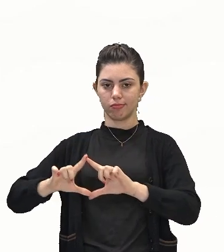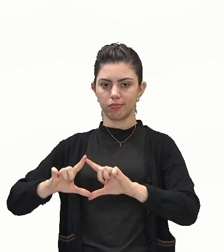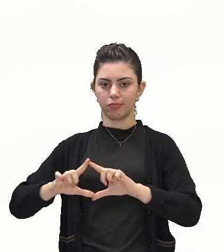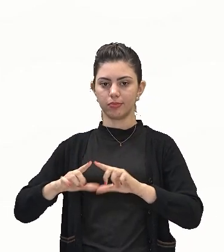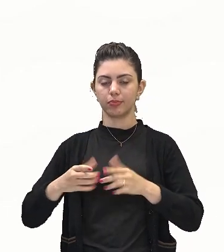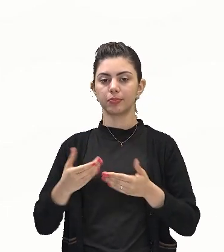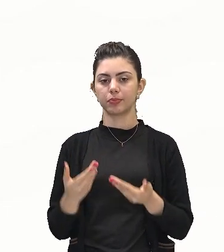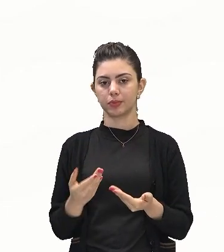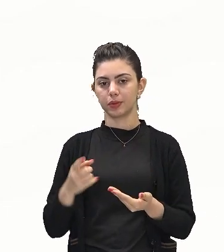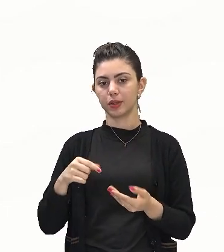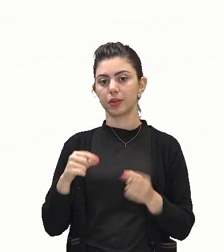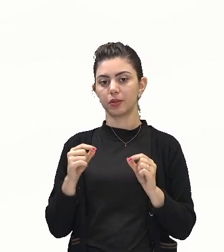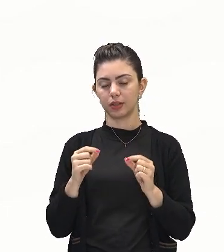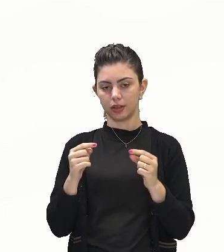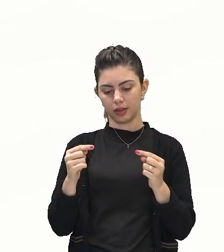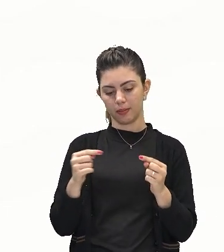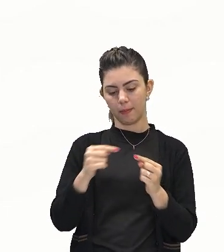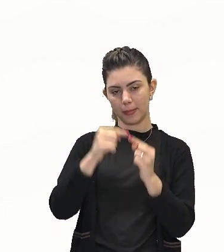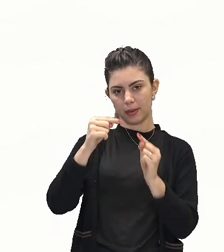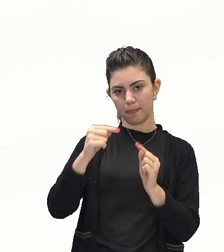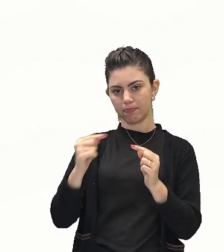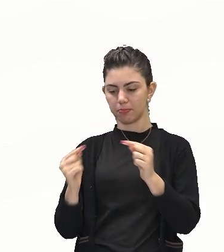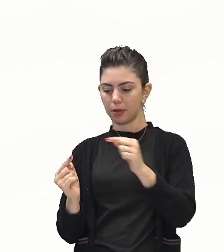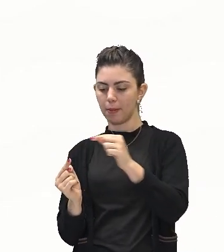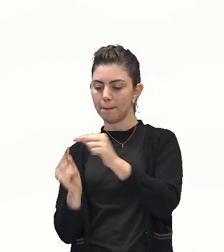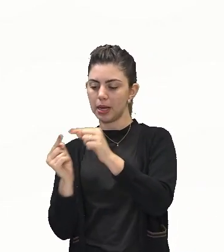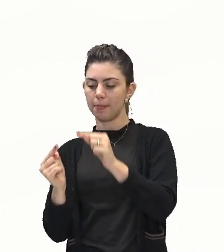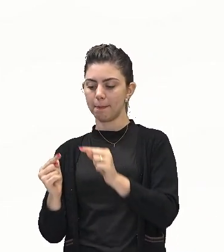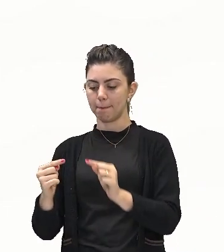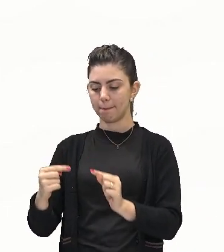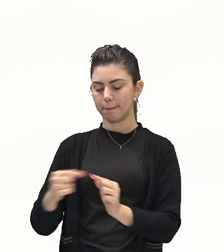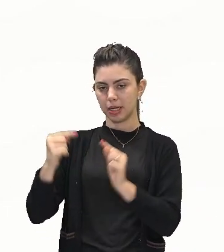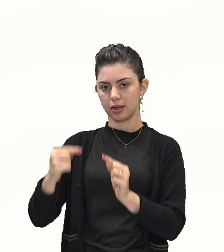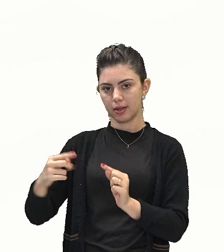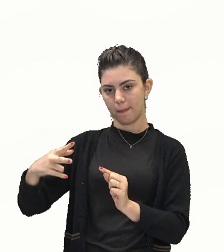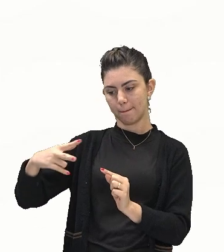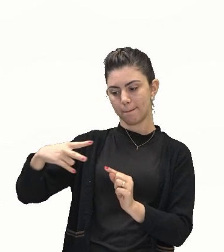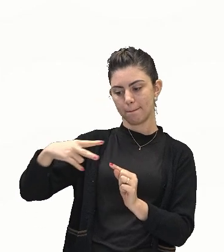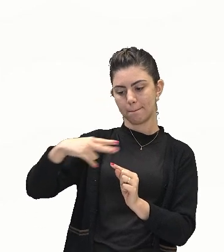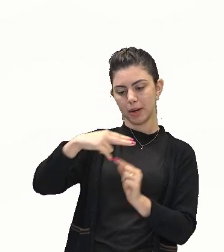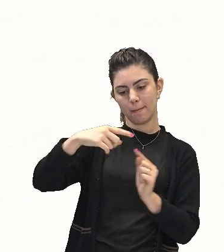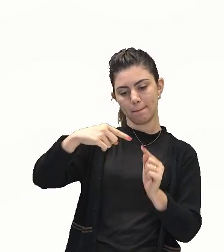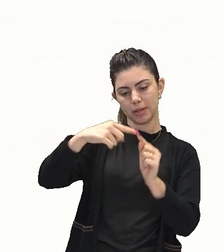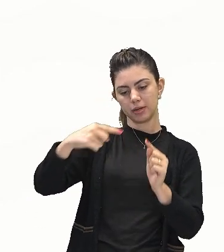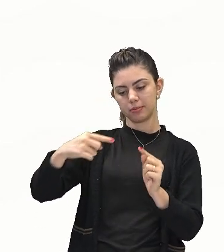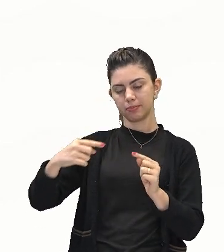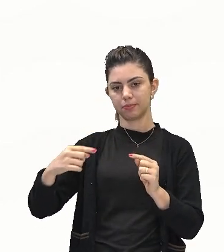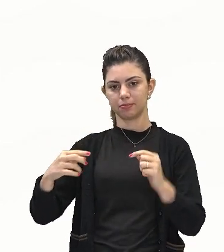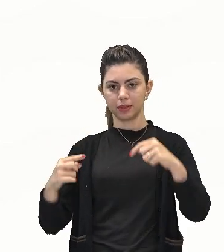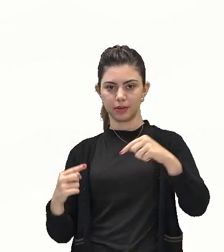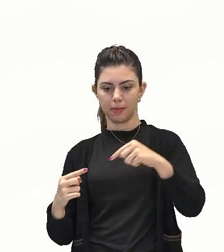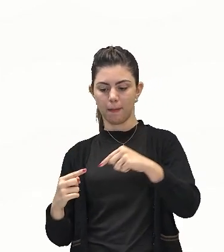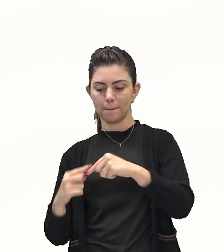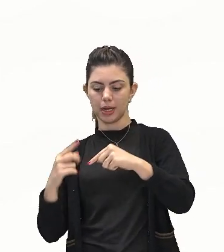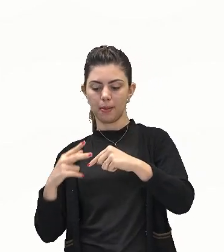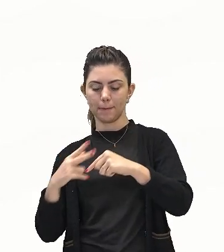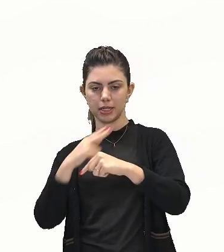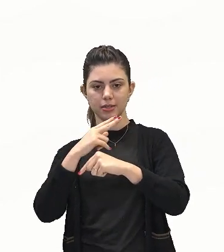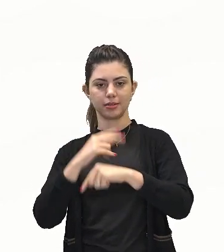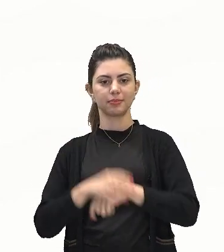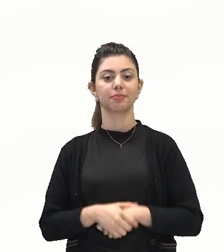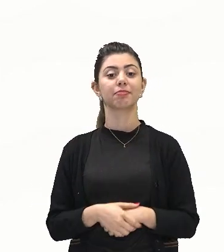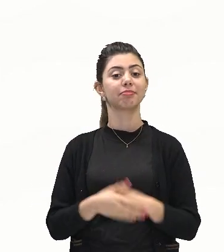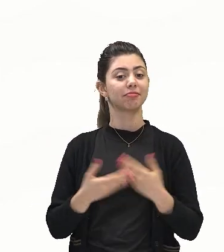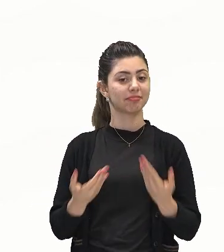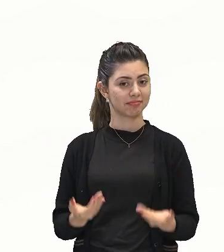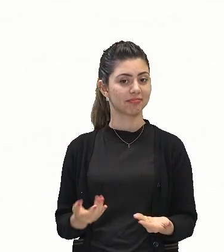o encontro entre dois lados aqui, ó. Tá bom? Então, quando dois lados ali se encontram, é o